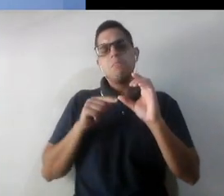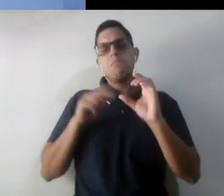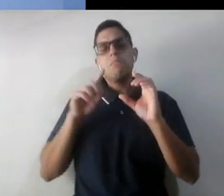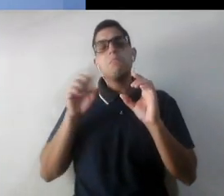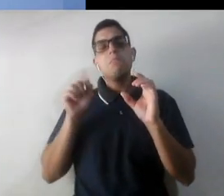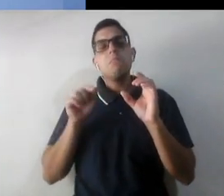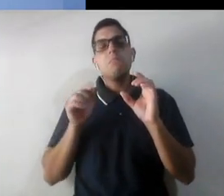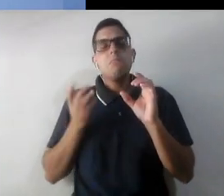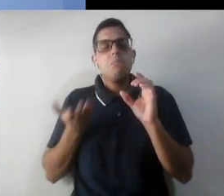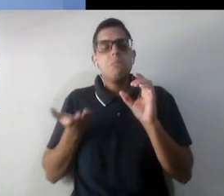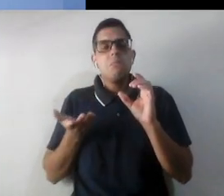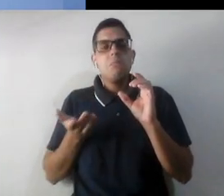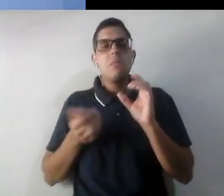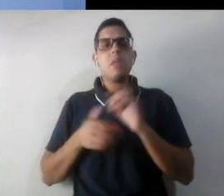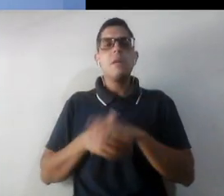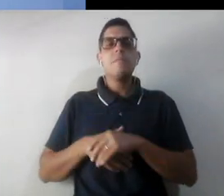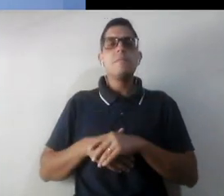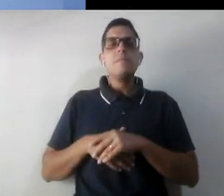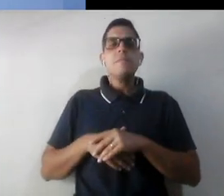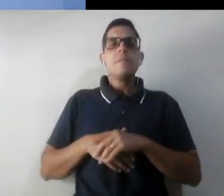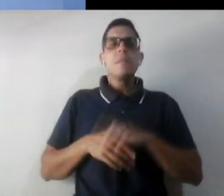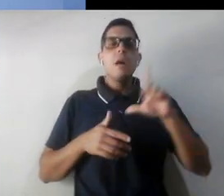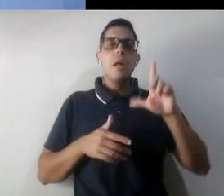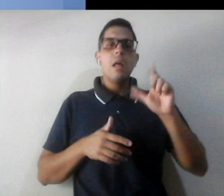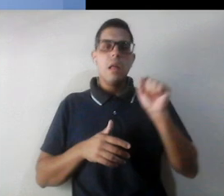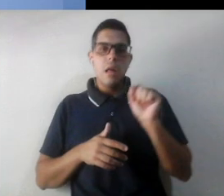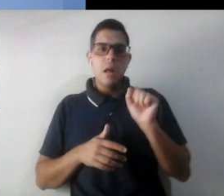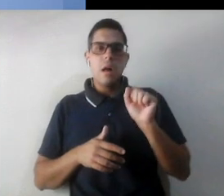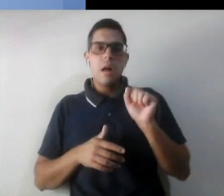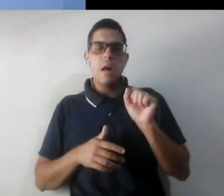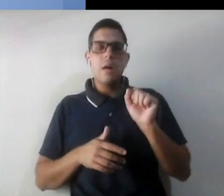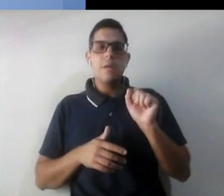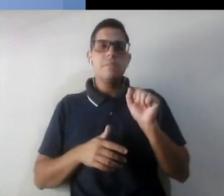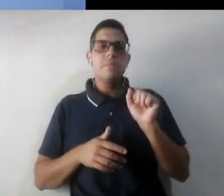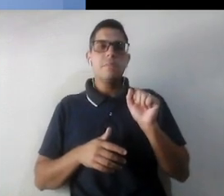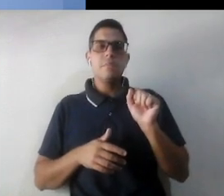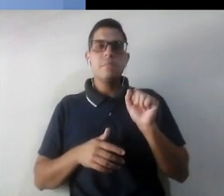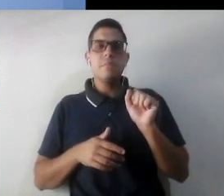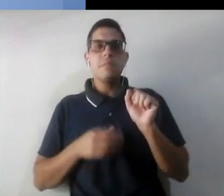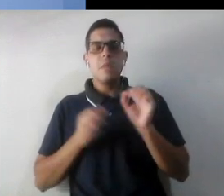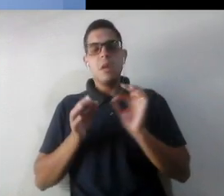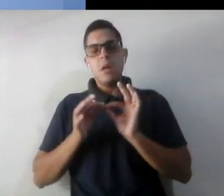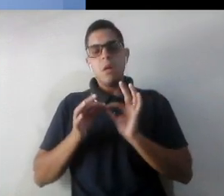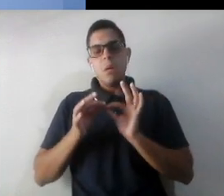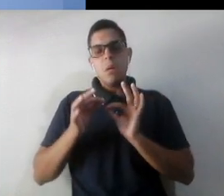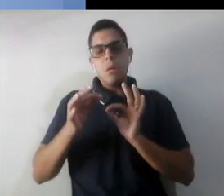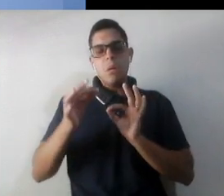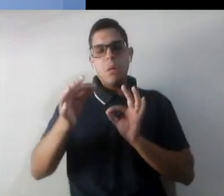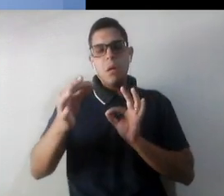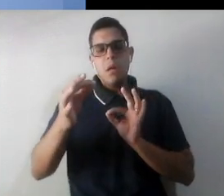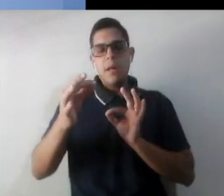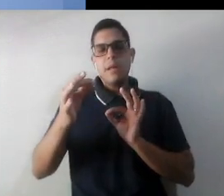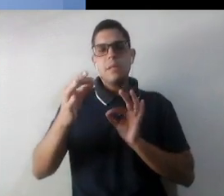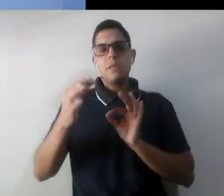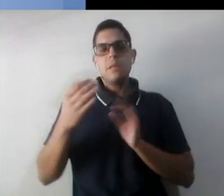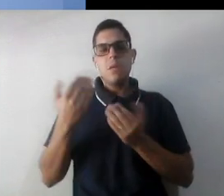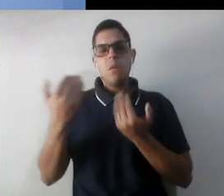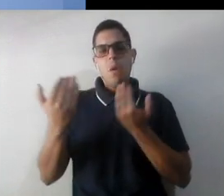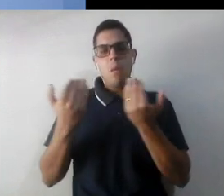então eu vou precisar calcular esse meu comprimento aferido, que nada mais é do que